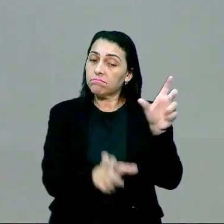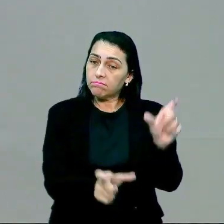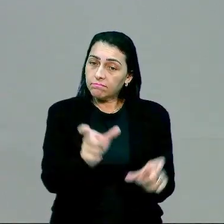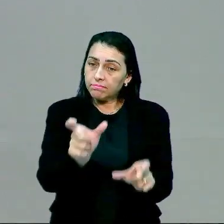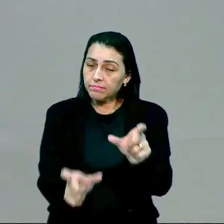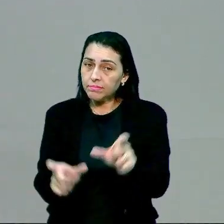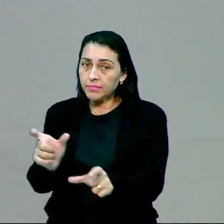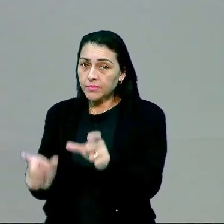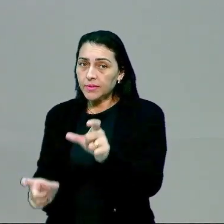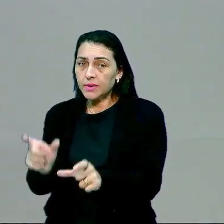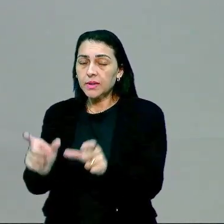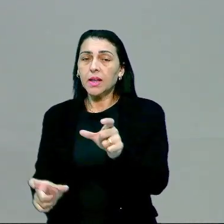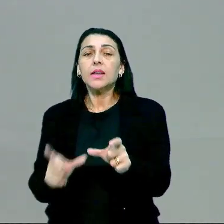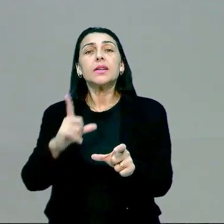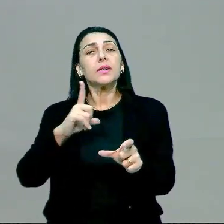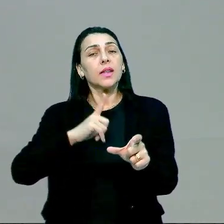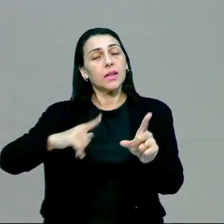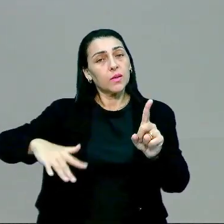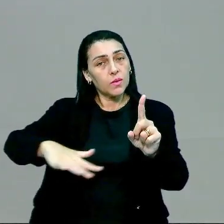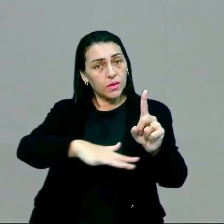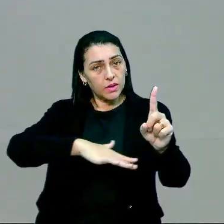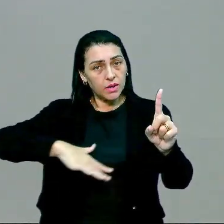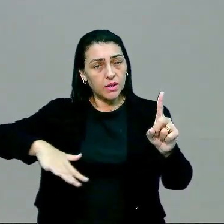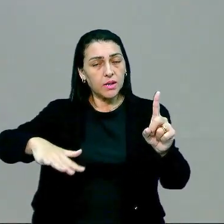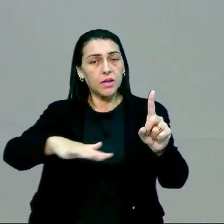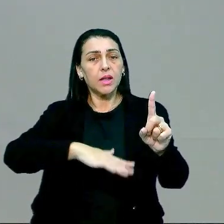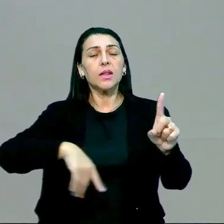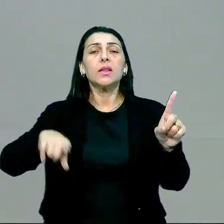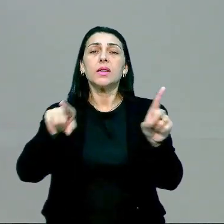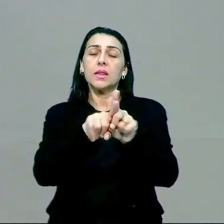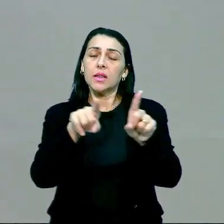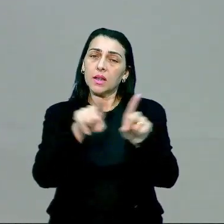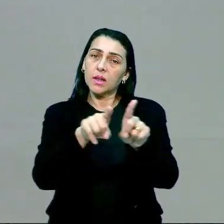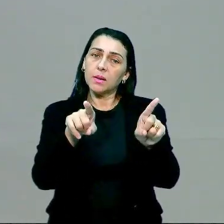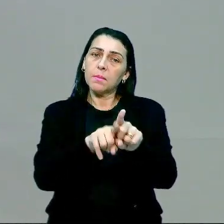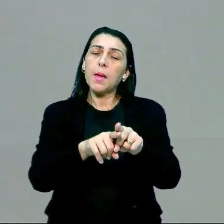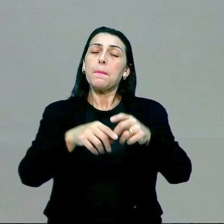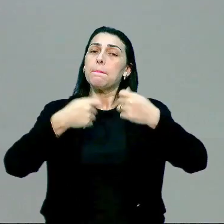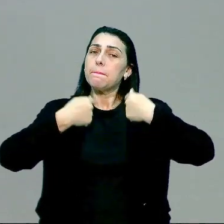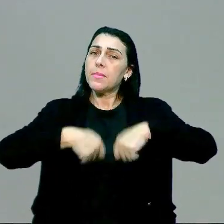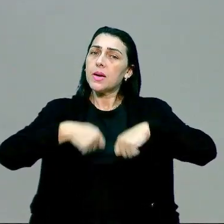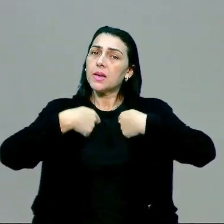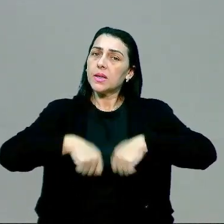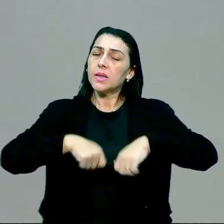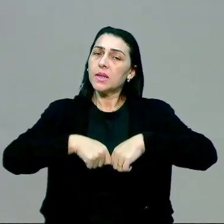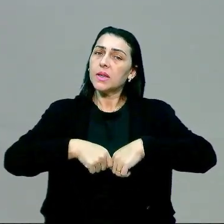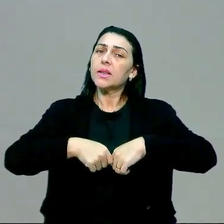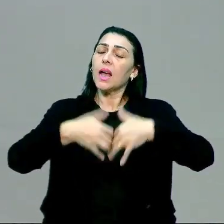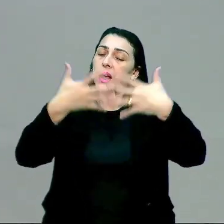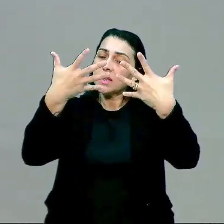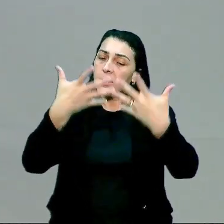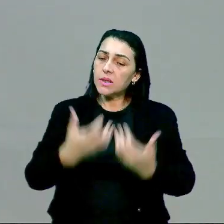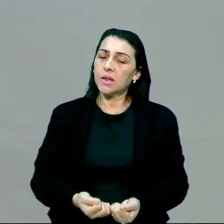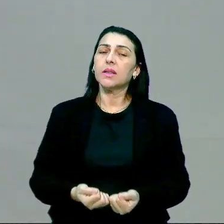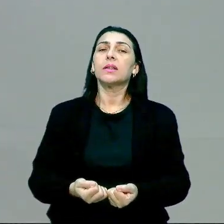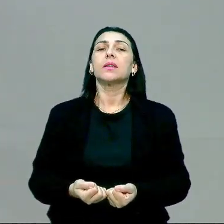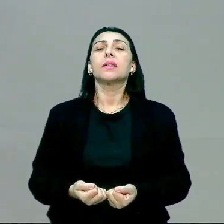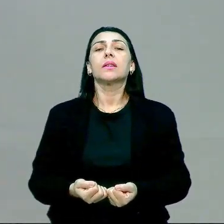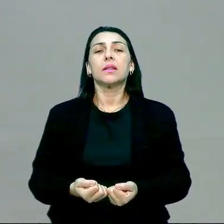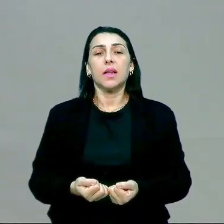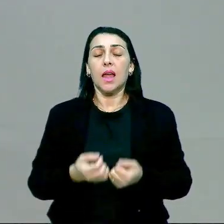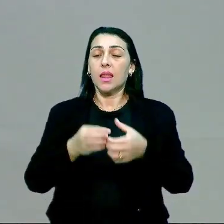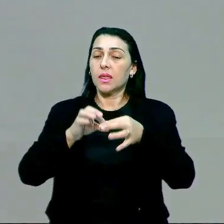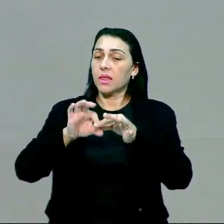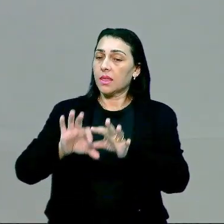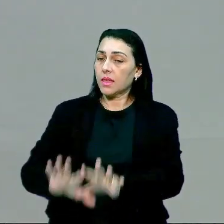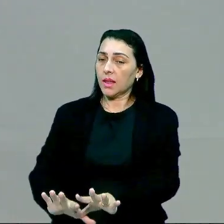que compõem aquela realidade social se submetem, precisam absorver e naturalizam, desde a